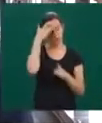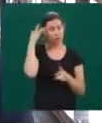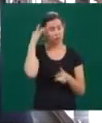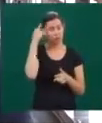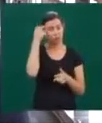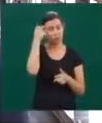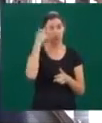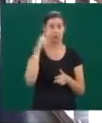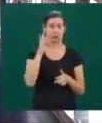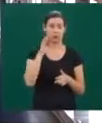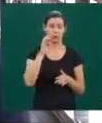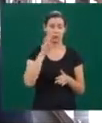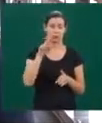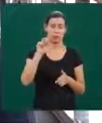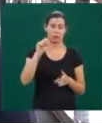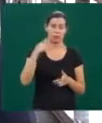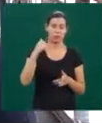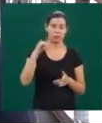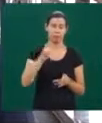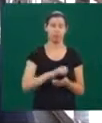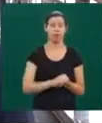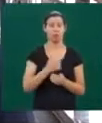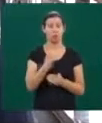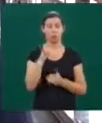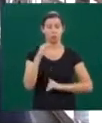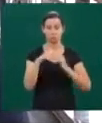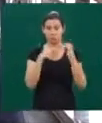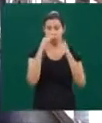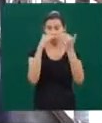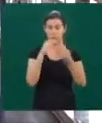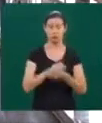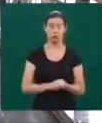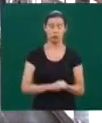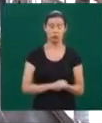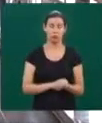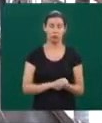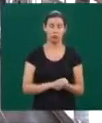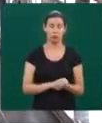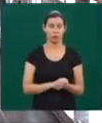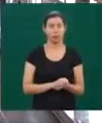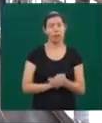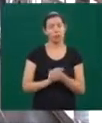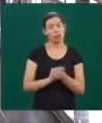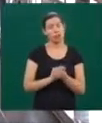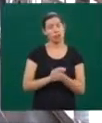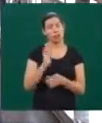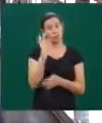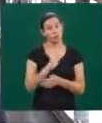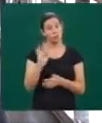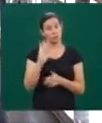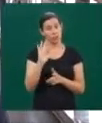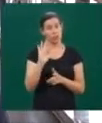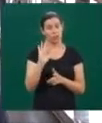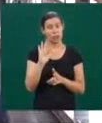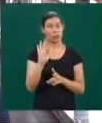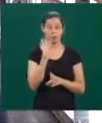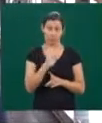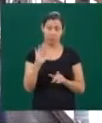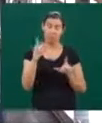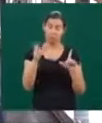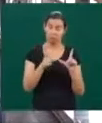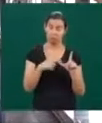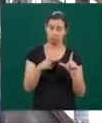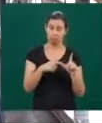espécie de terapia, como uma espécie de desenvolvimento mesmo. E as universidades de letras, né, as faculdades de